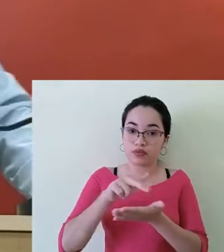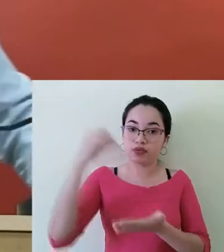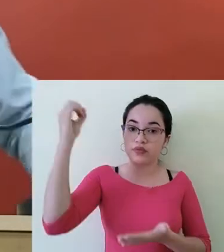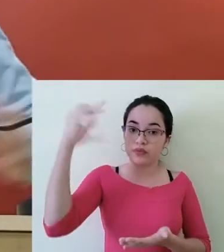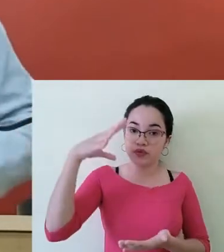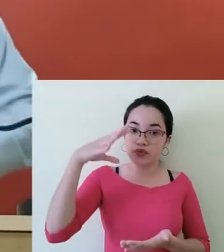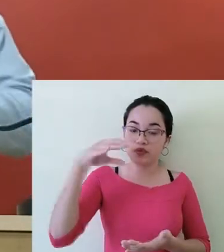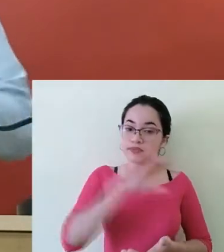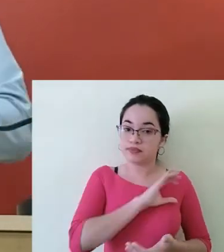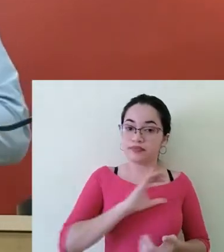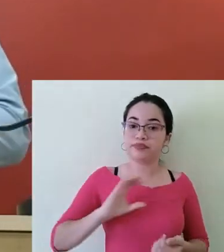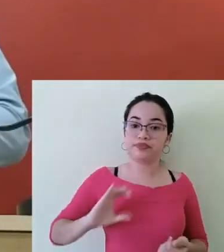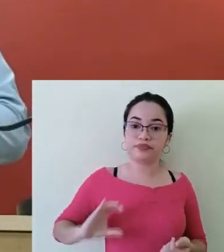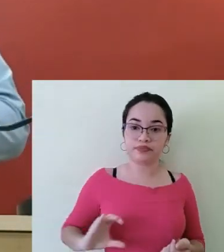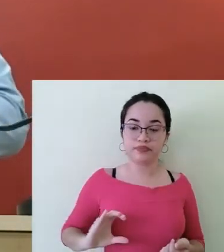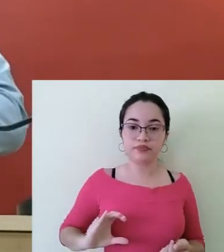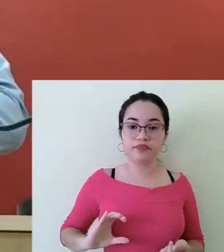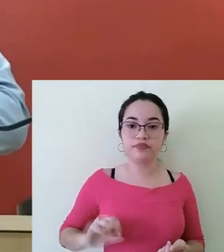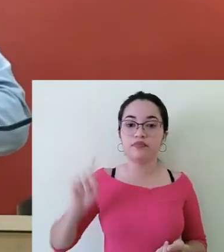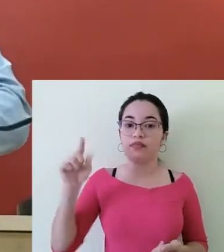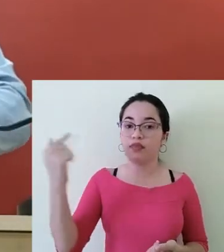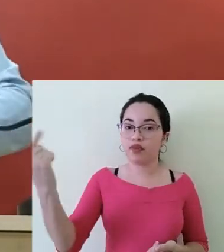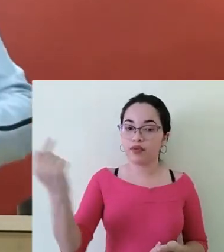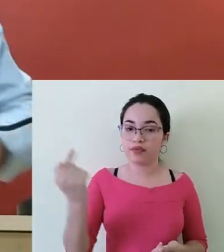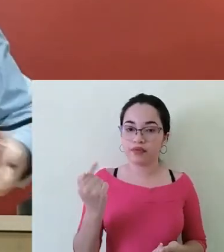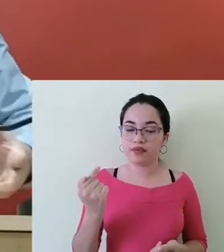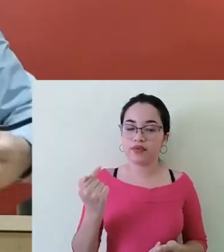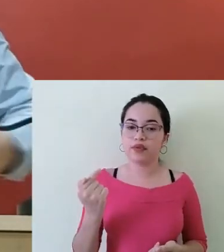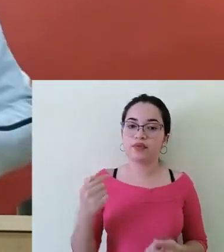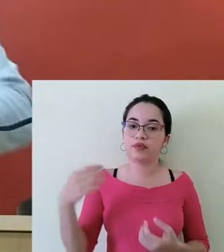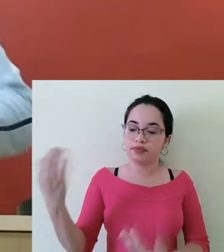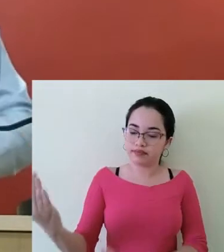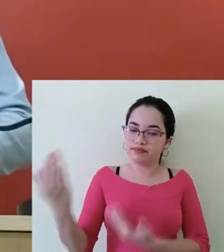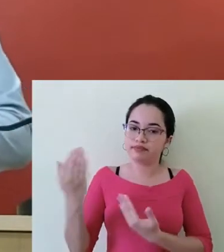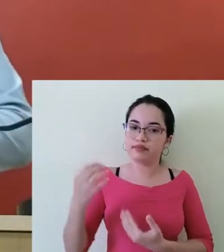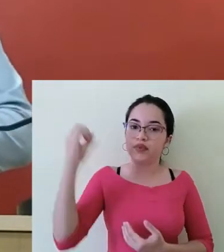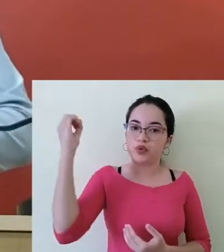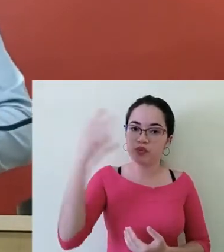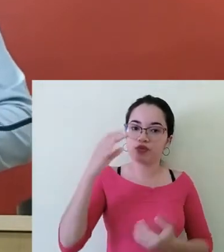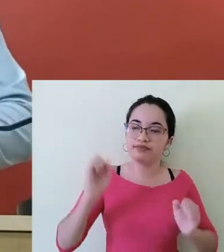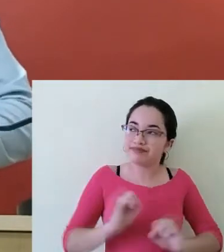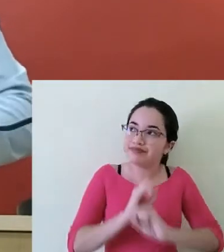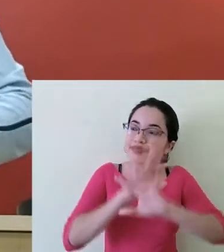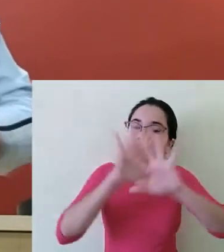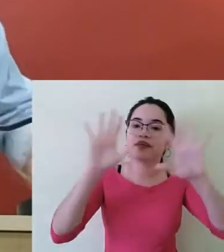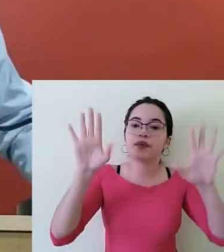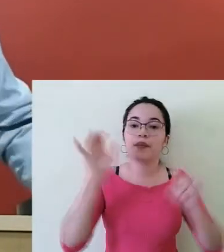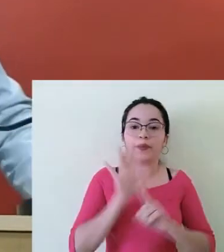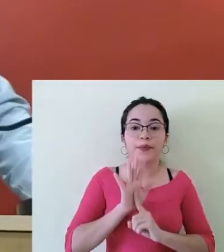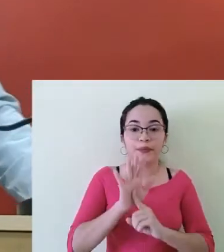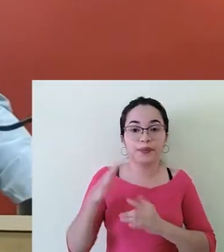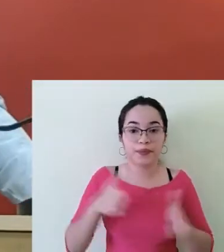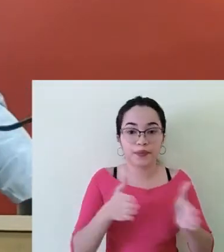na luz, em Cristo, ele veio para trazer a luz, para iluminar, para